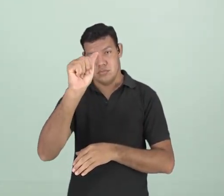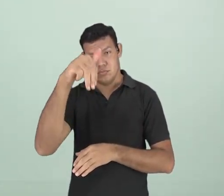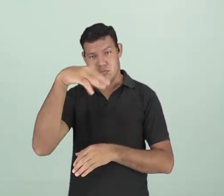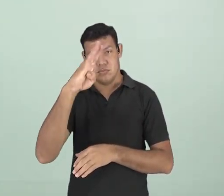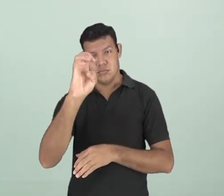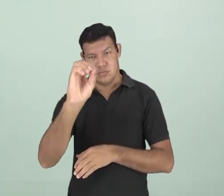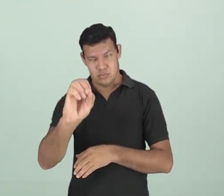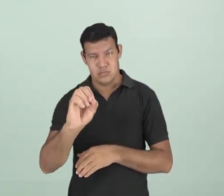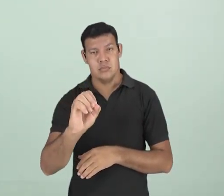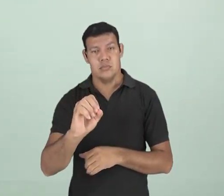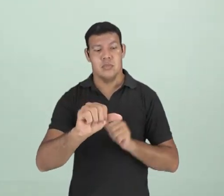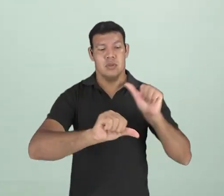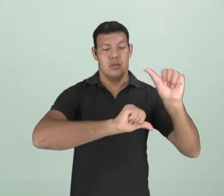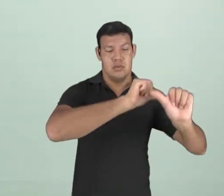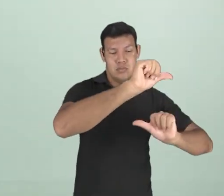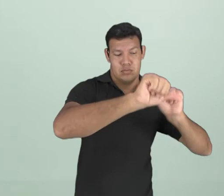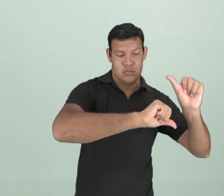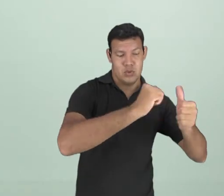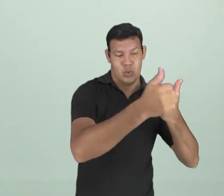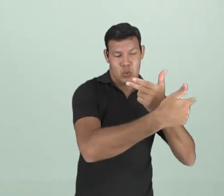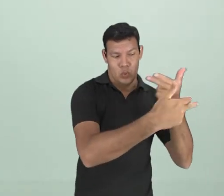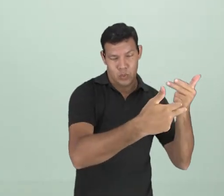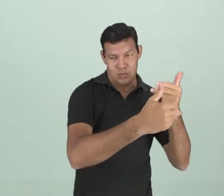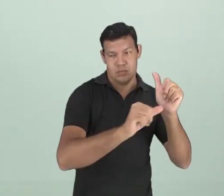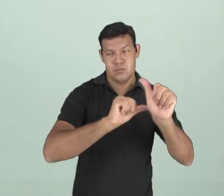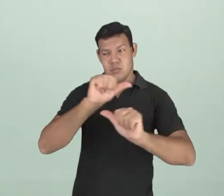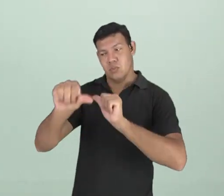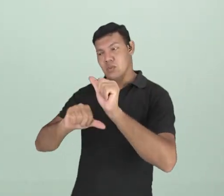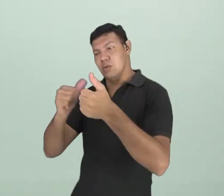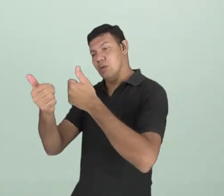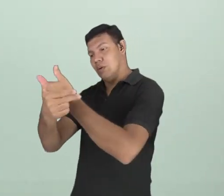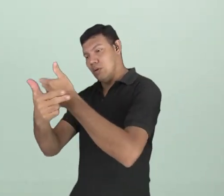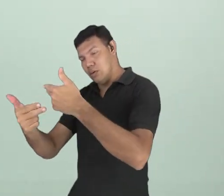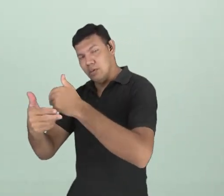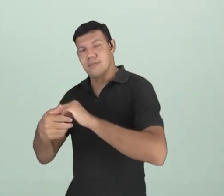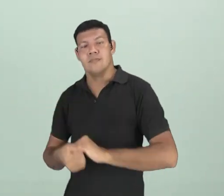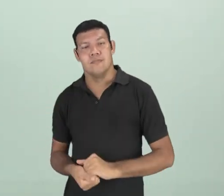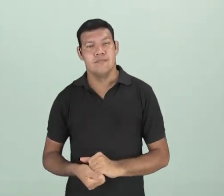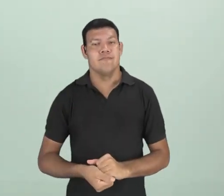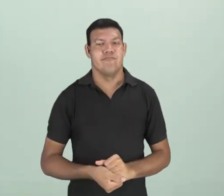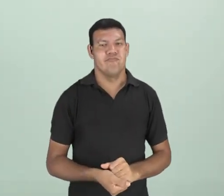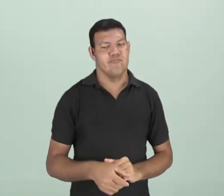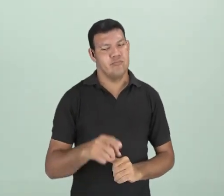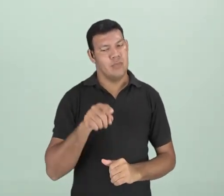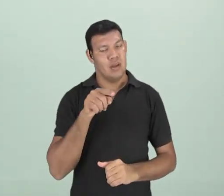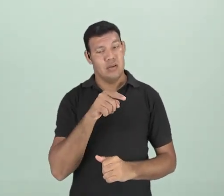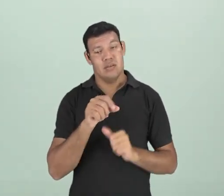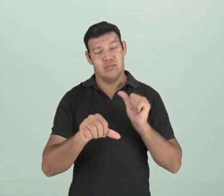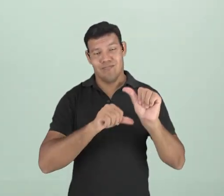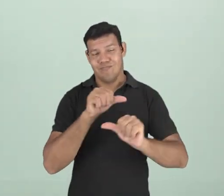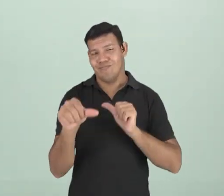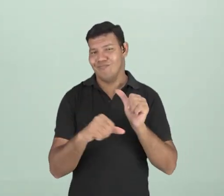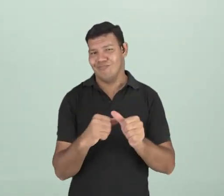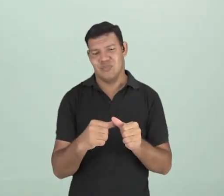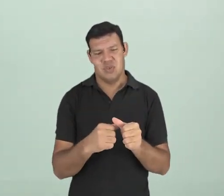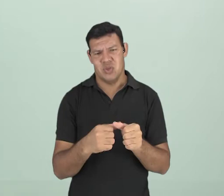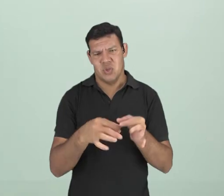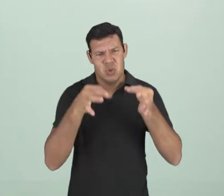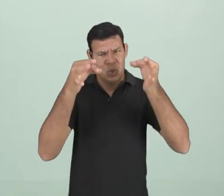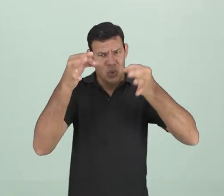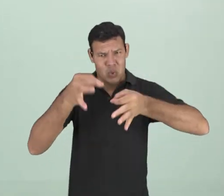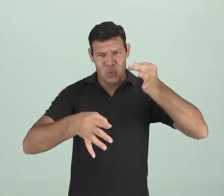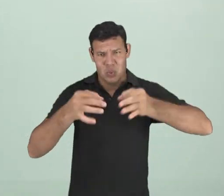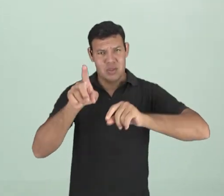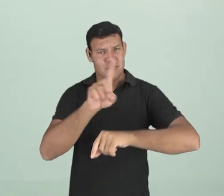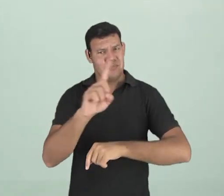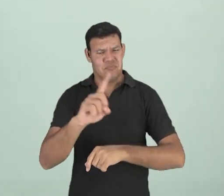certo? Que era a troca de um produto por outro. Só que geralmente essa troca era injusta, certo? Ela era feita porque não tinha